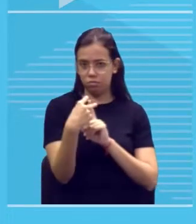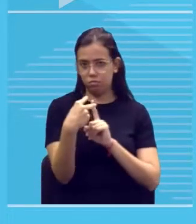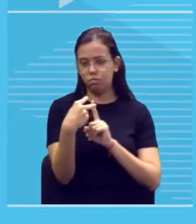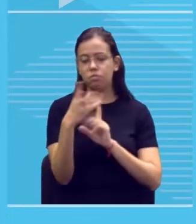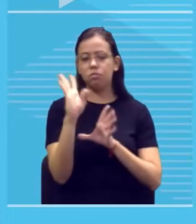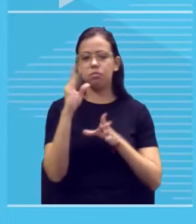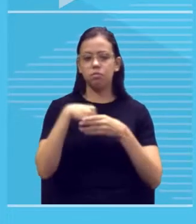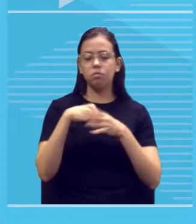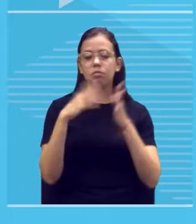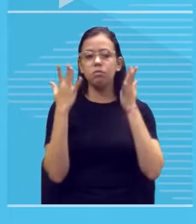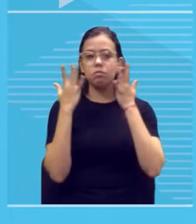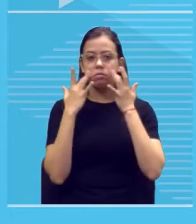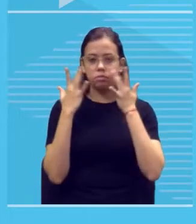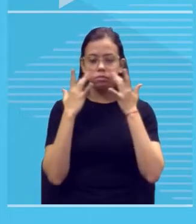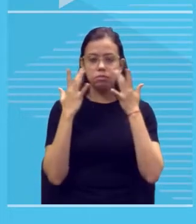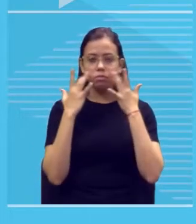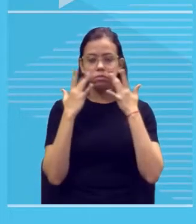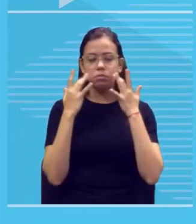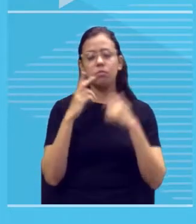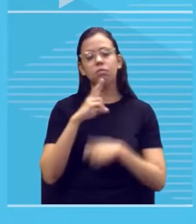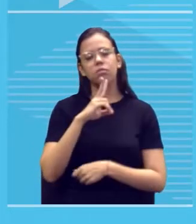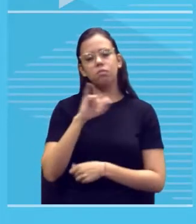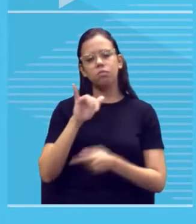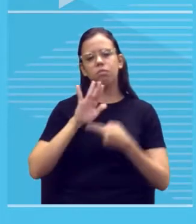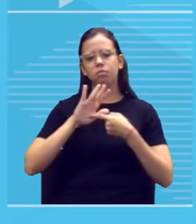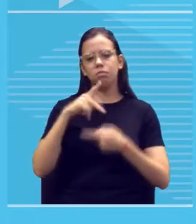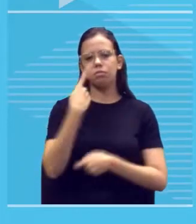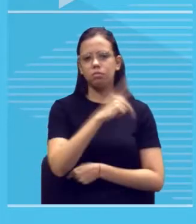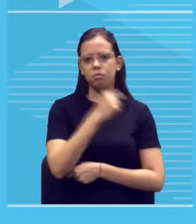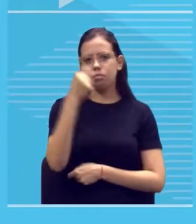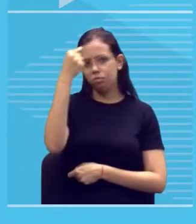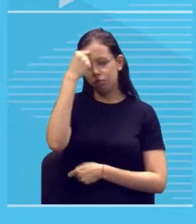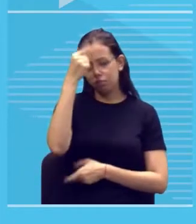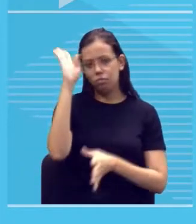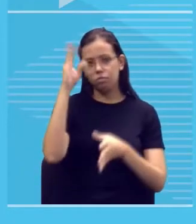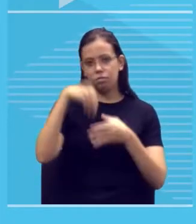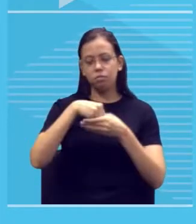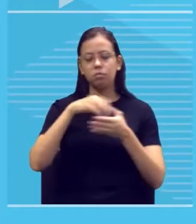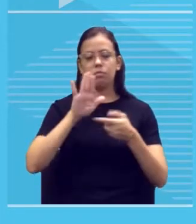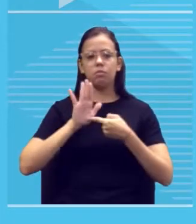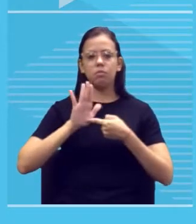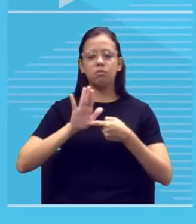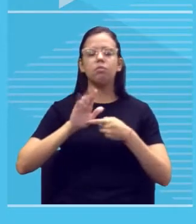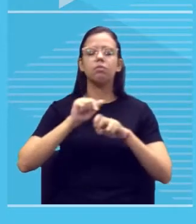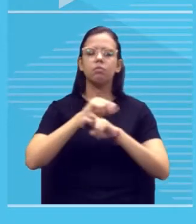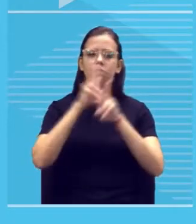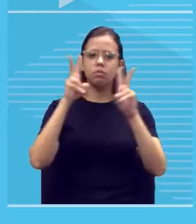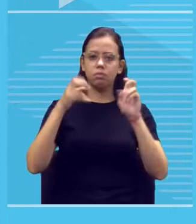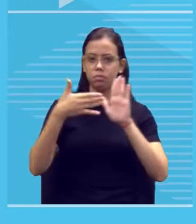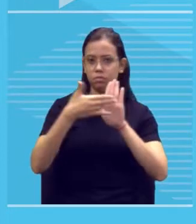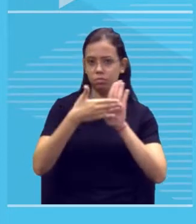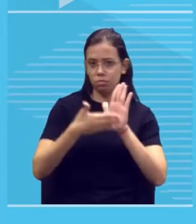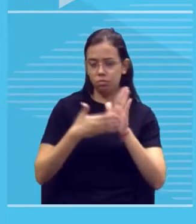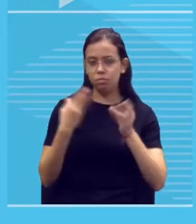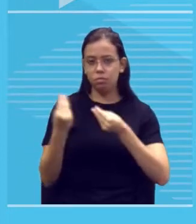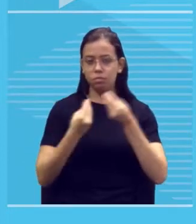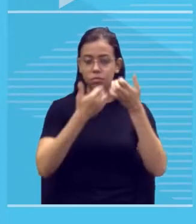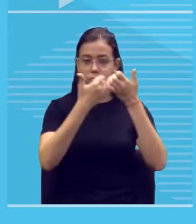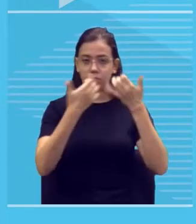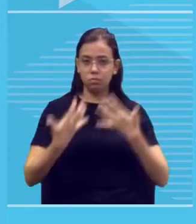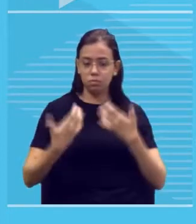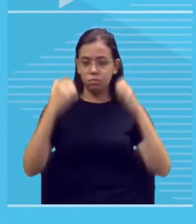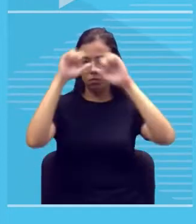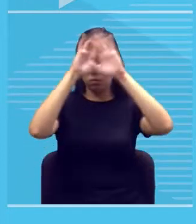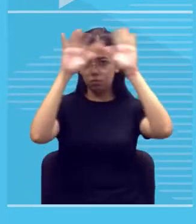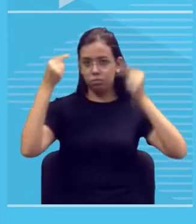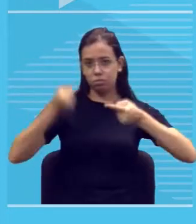já coloca aí o que muito do pensamento dele nas encenações sobre essa proposta de esclarecimento político